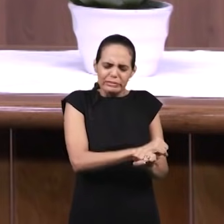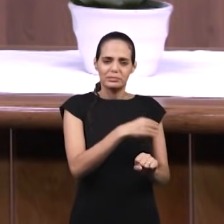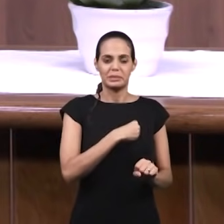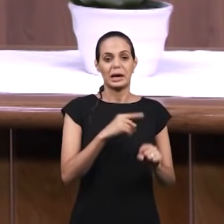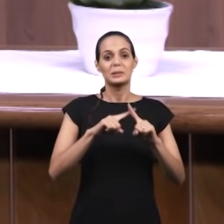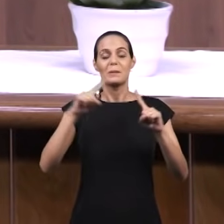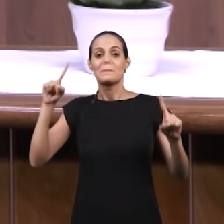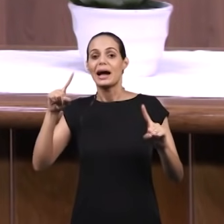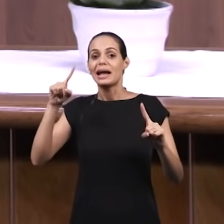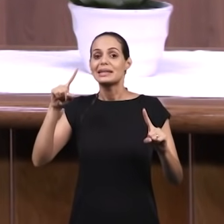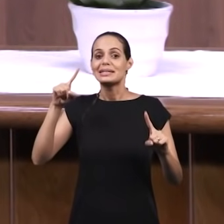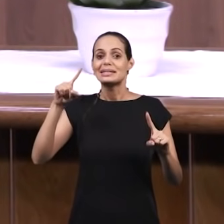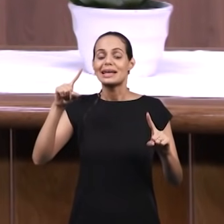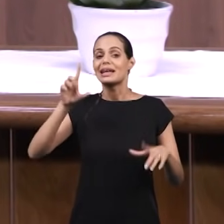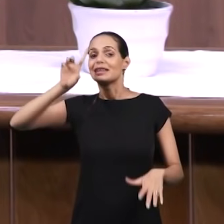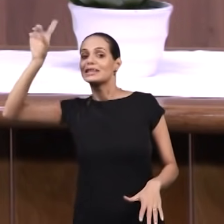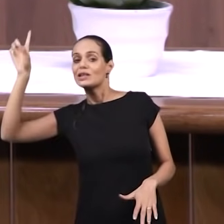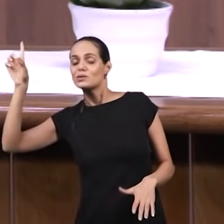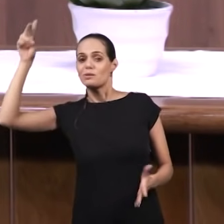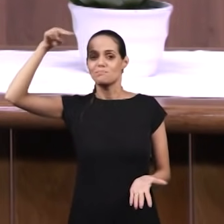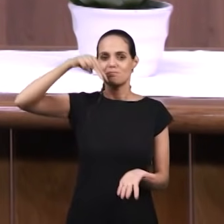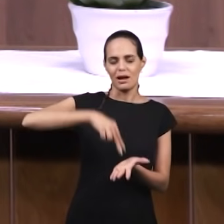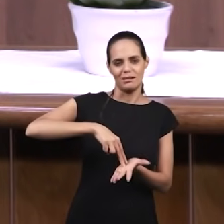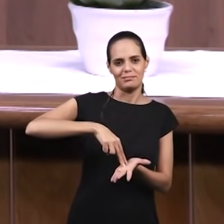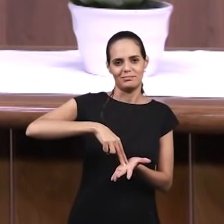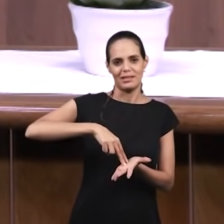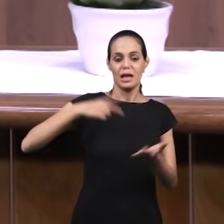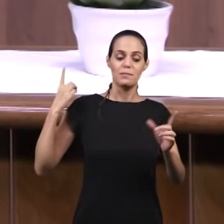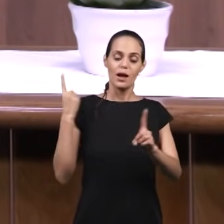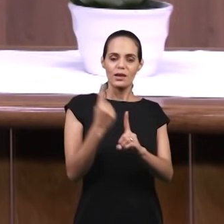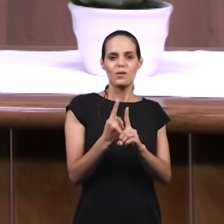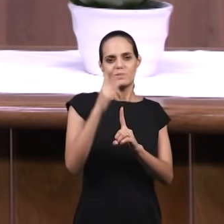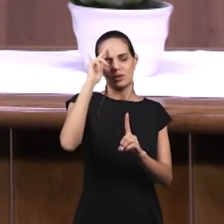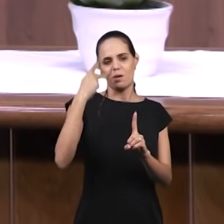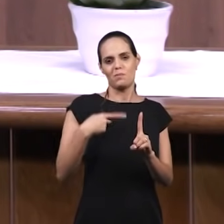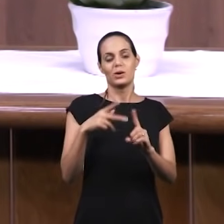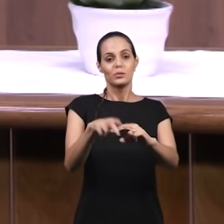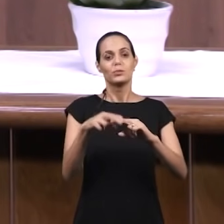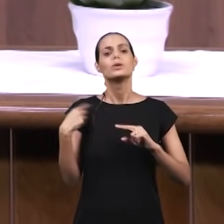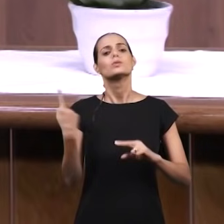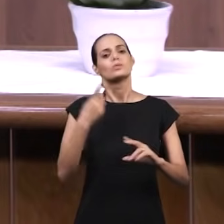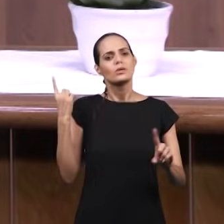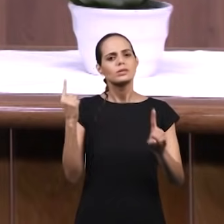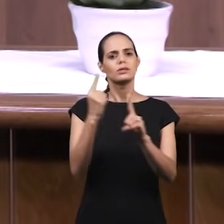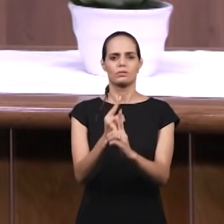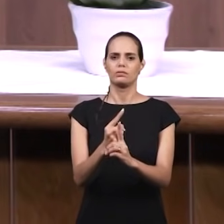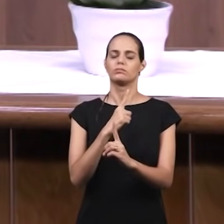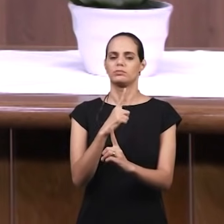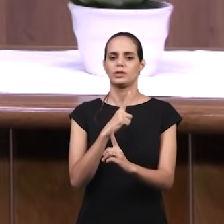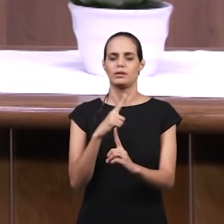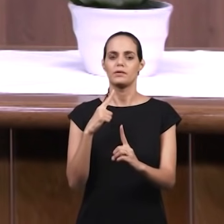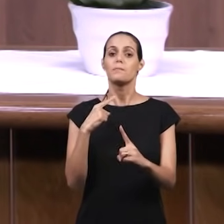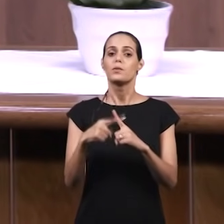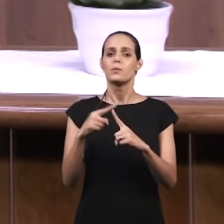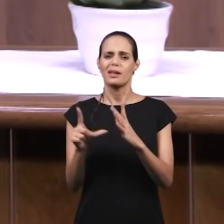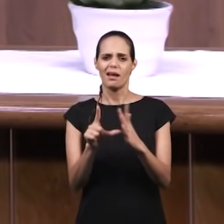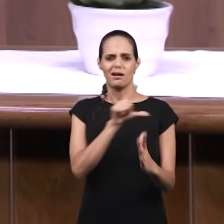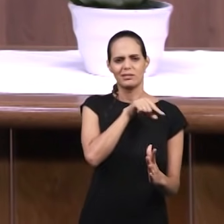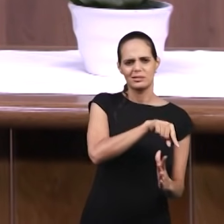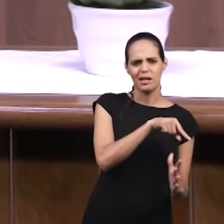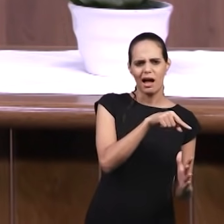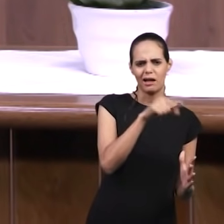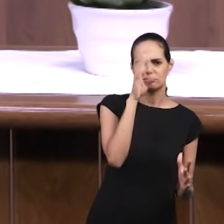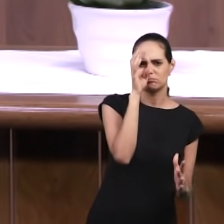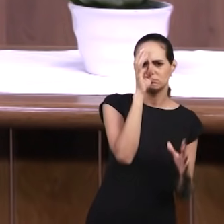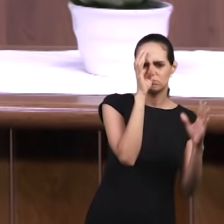glória, vai até onde o homem está. Por isso que nós somos encontrados, porque estávamos perdidos, mas